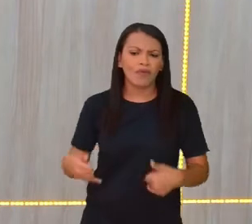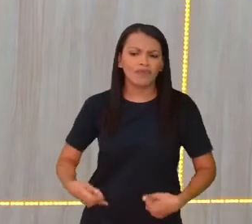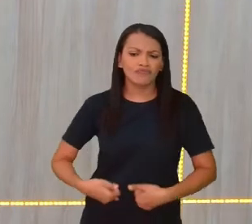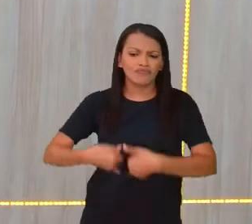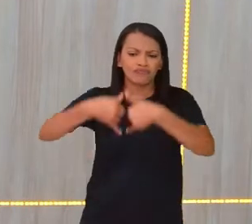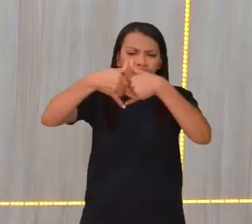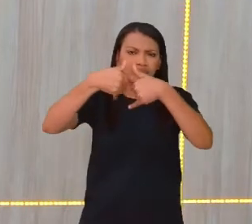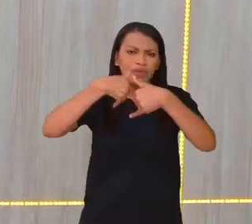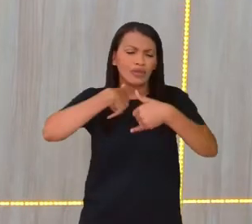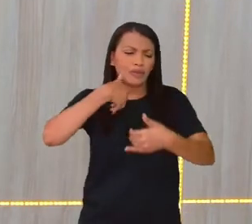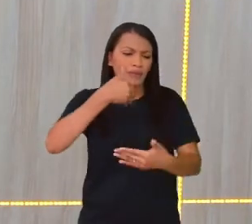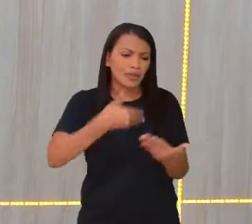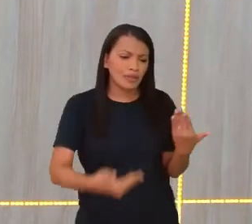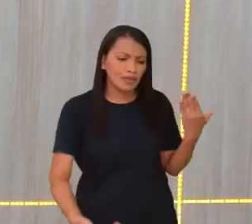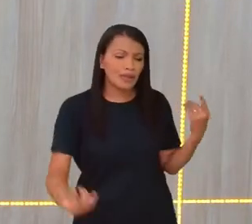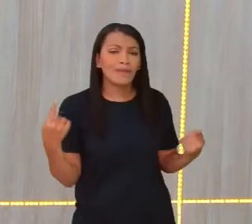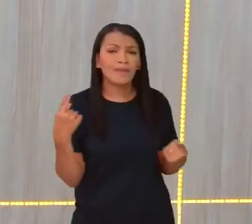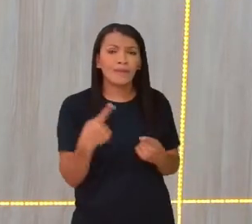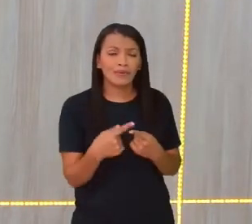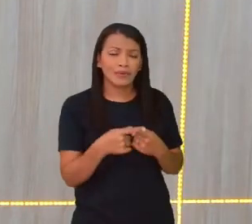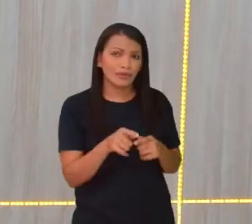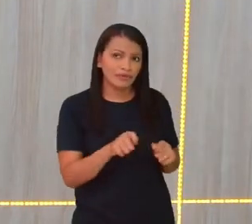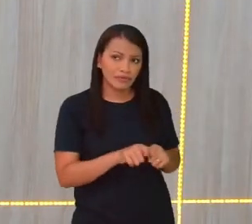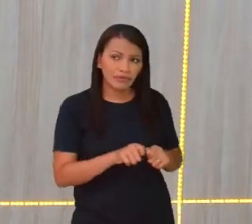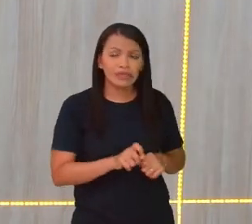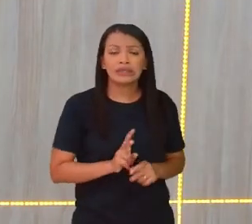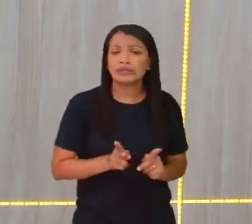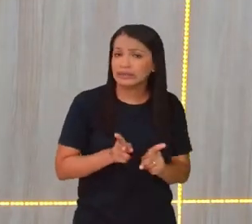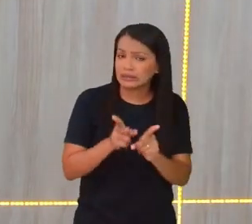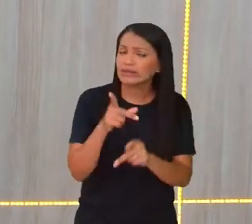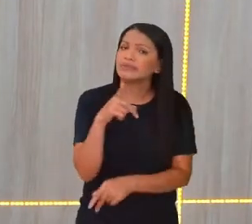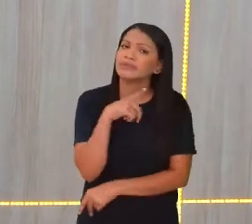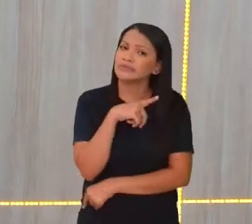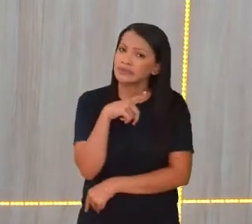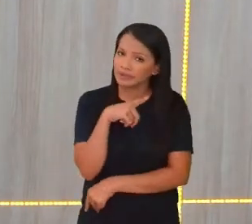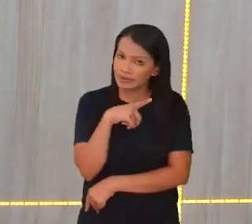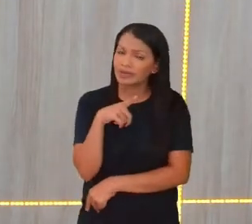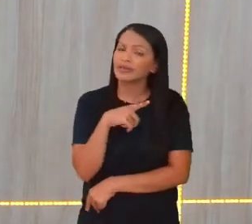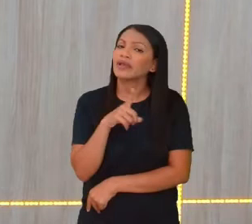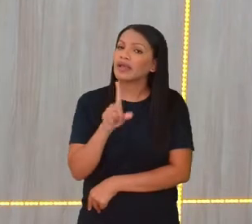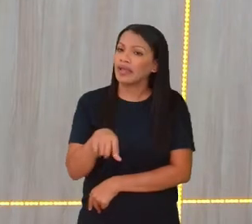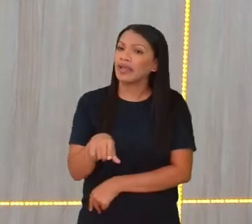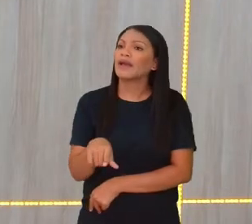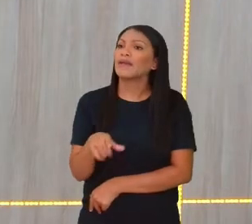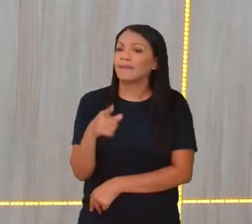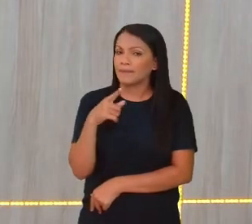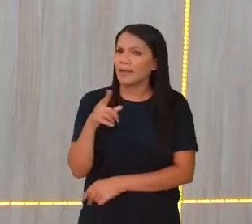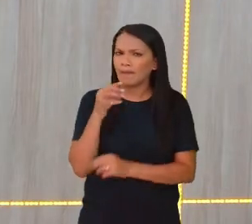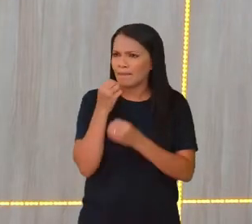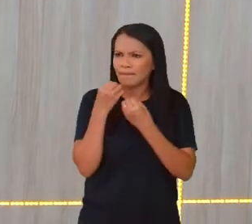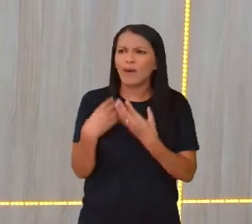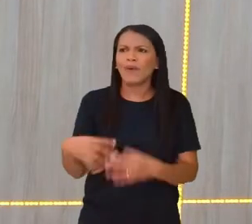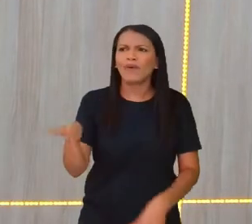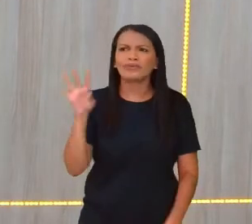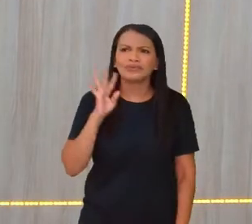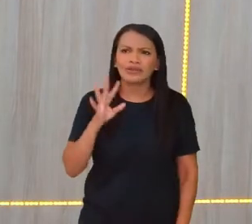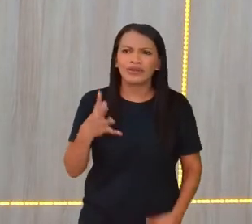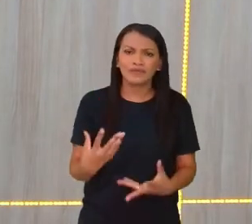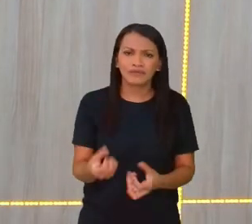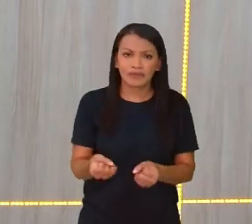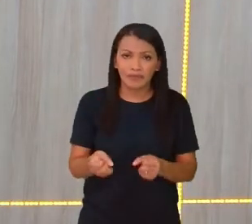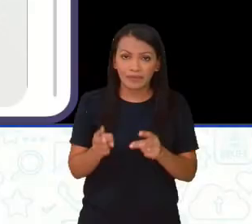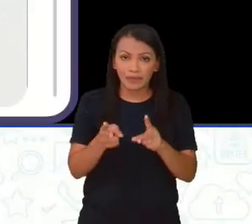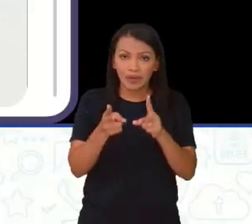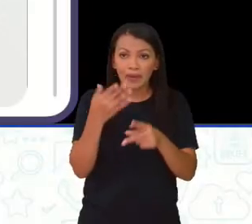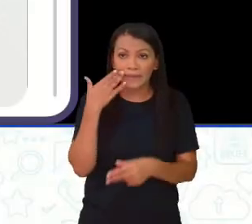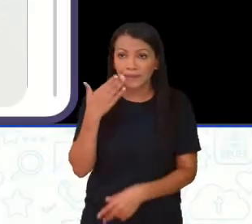competição, eu perdi porque fiz isso. Então, sempre tem ali aquele... É muito, muito massa, muito massa. Mas vamos agora ver um